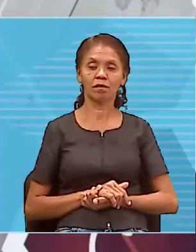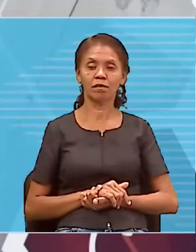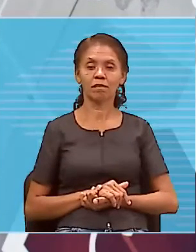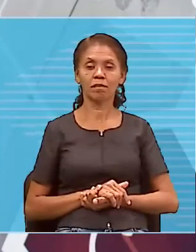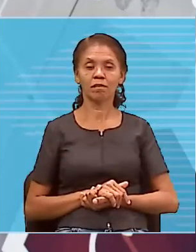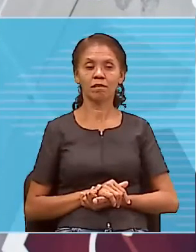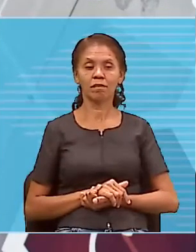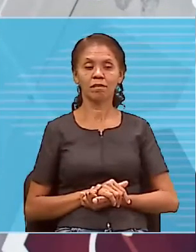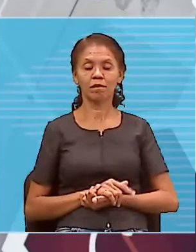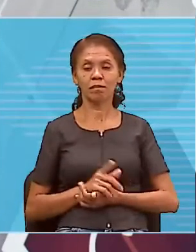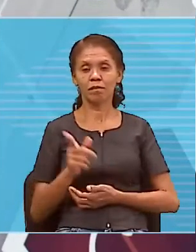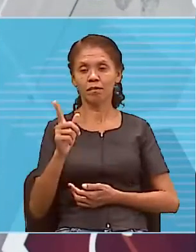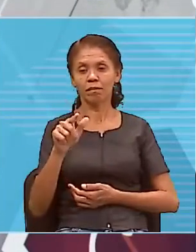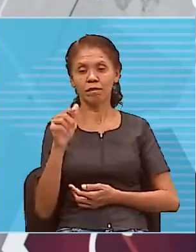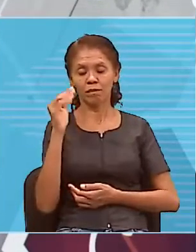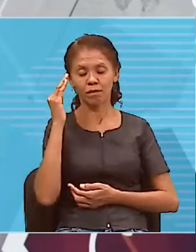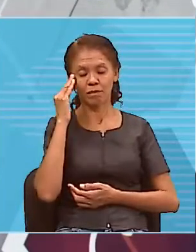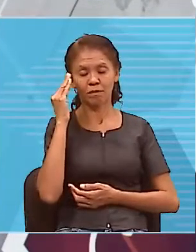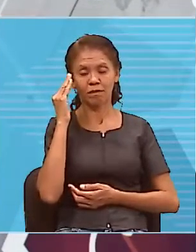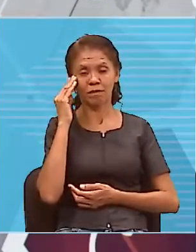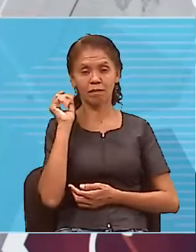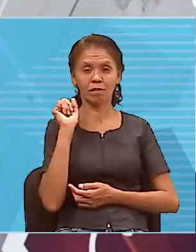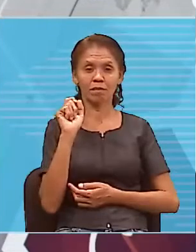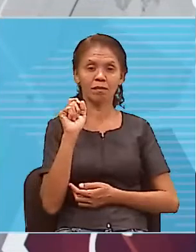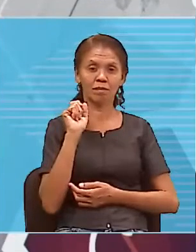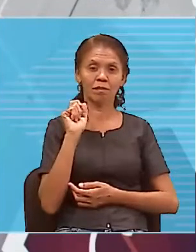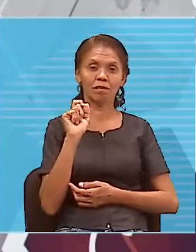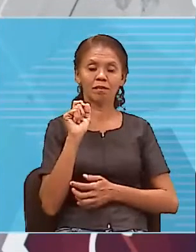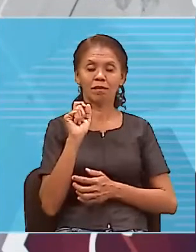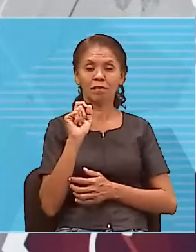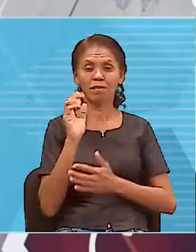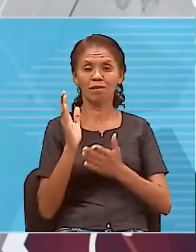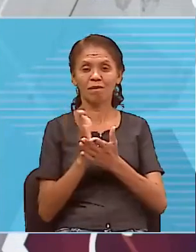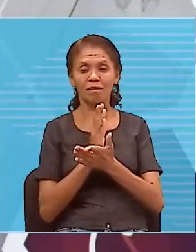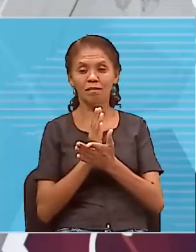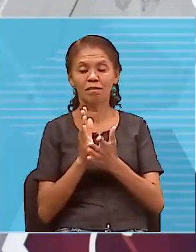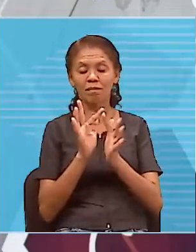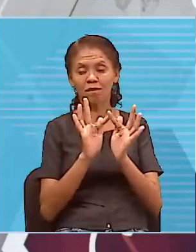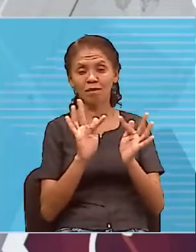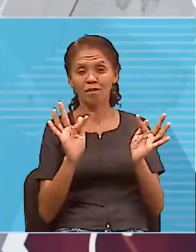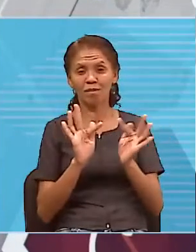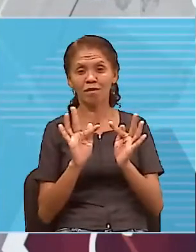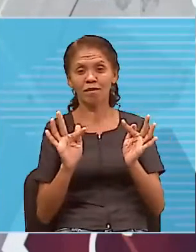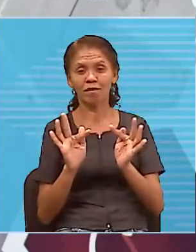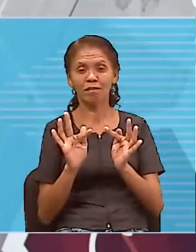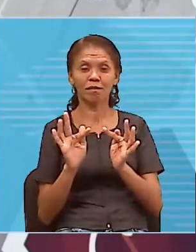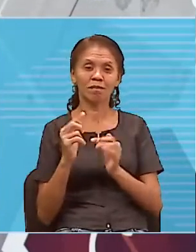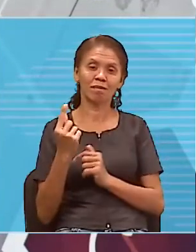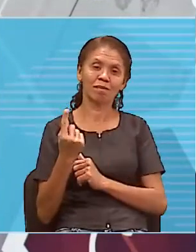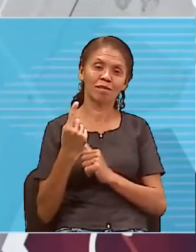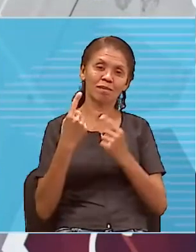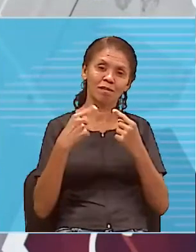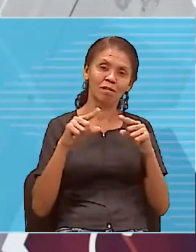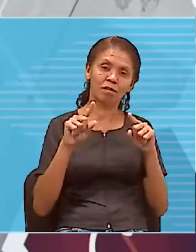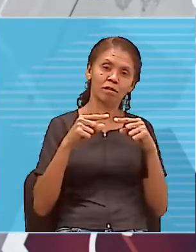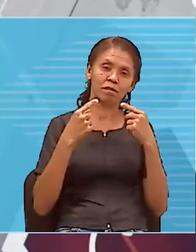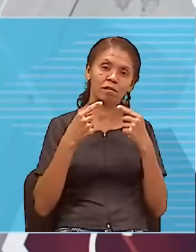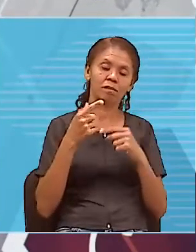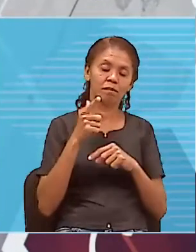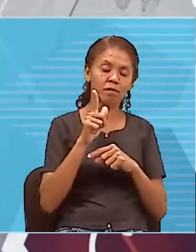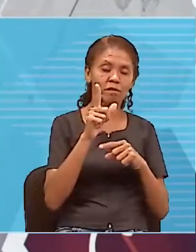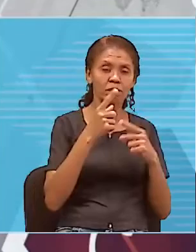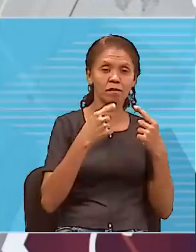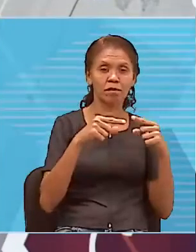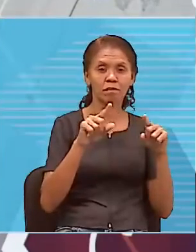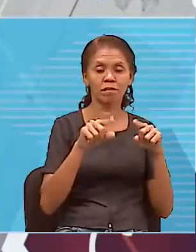O que que você vai conseguir ouvir trechos de uma música e trechos de outra você não vai conseguir